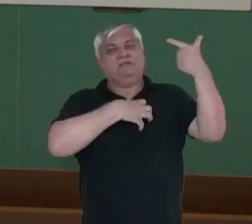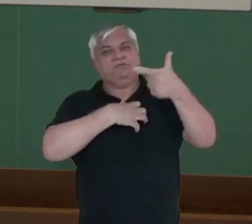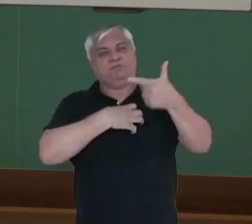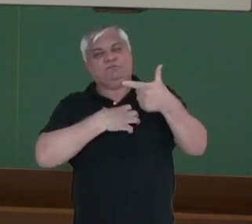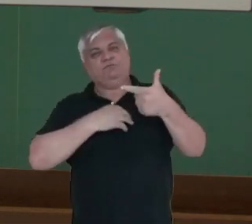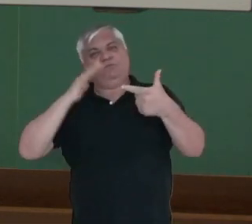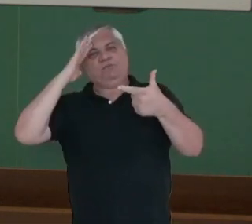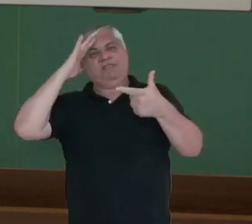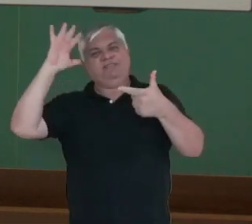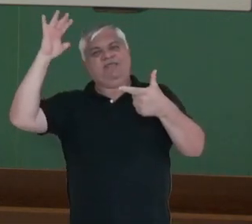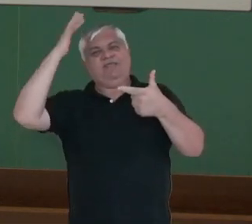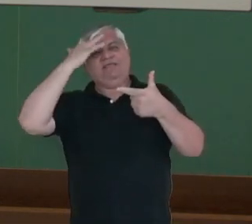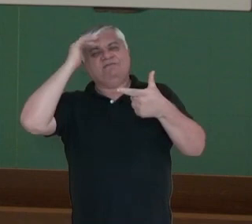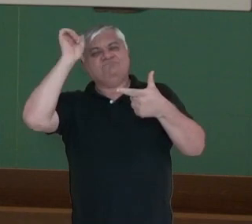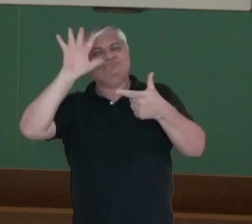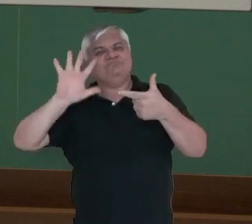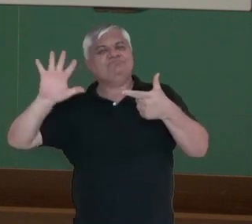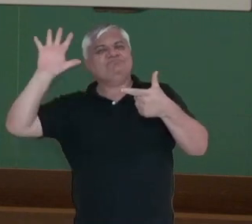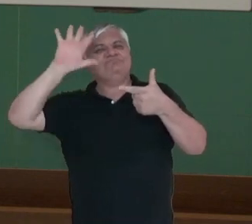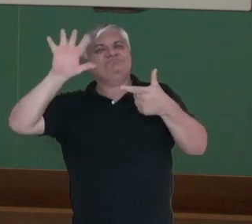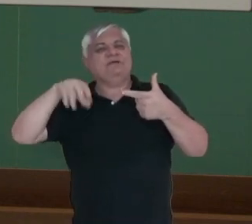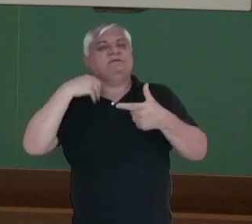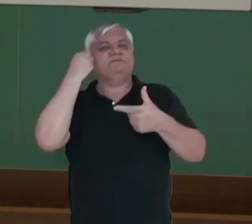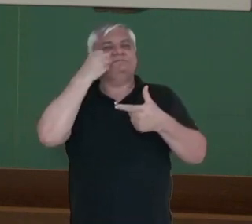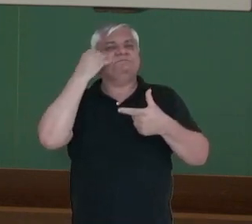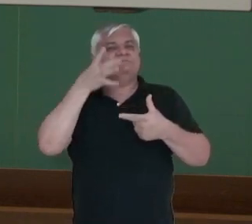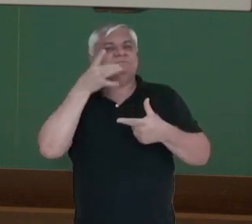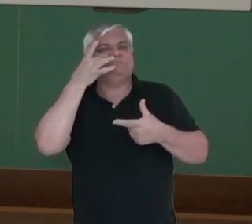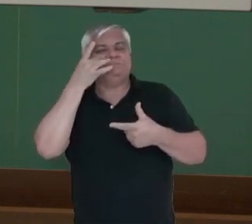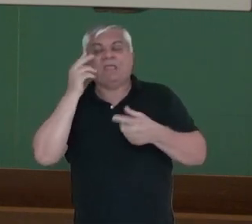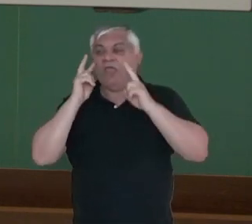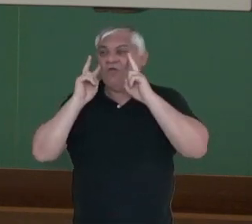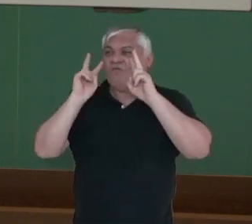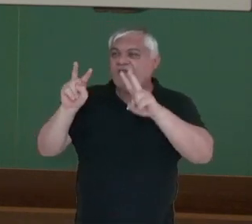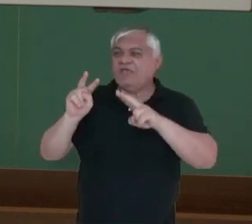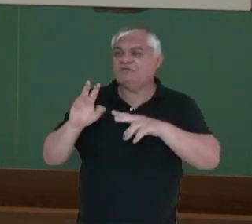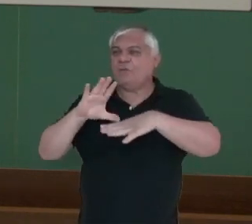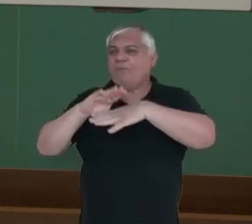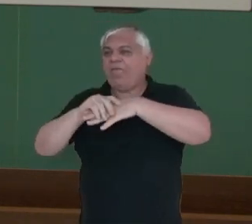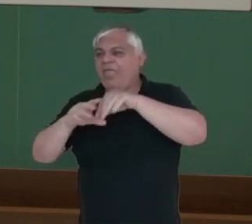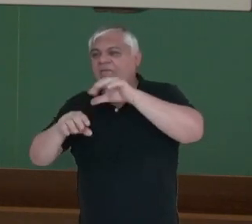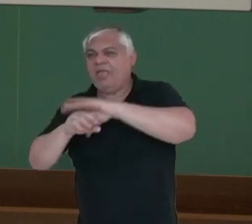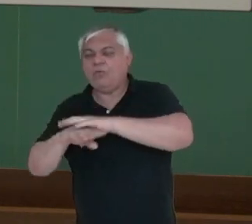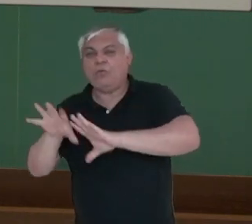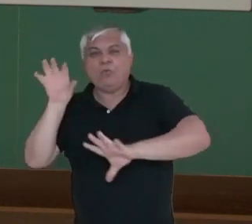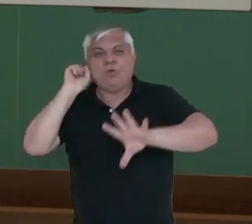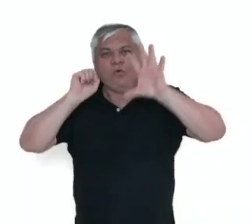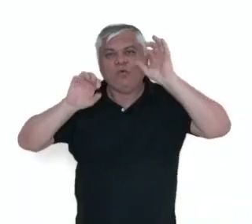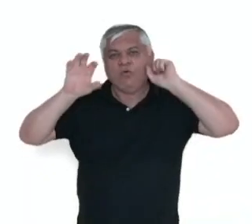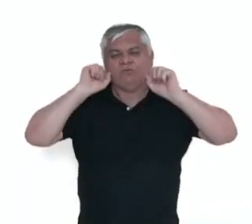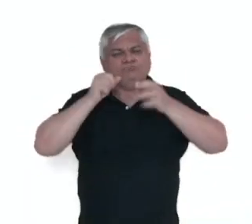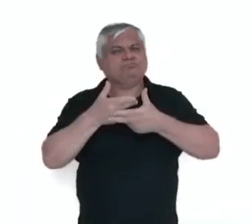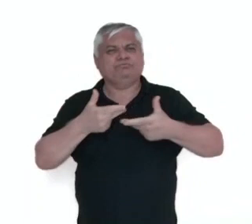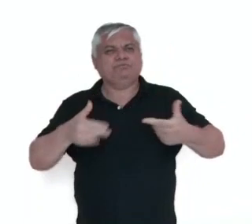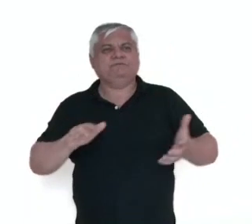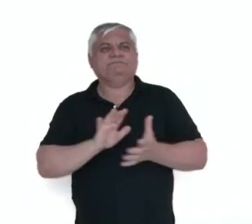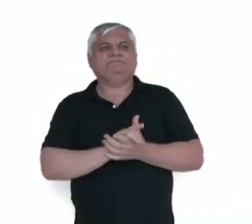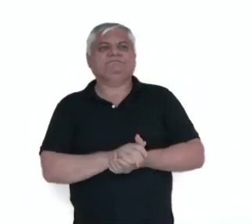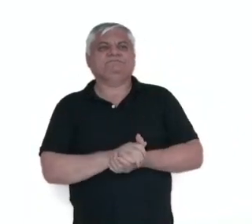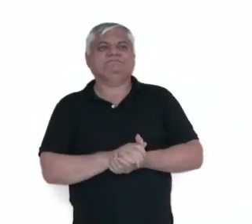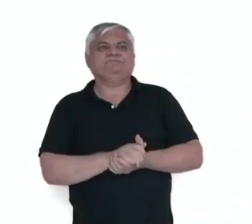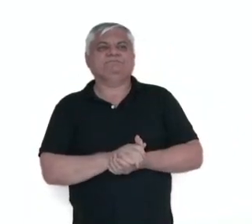vamos ter a partir das experiências. O que eu vejo, o que eu toco, o que eu ouço, etc, tá? Por